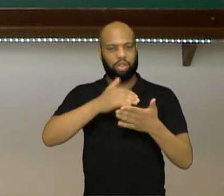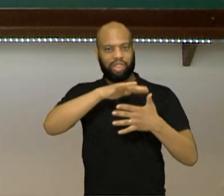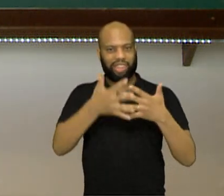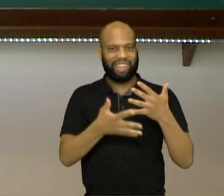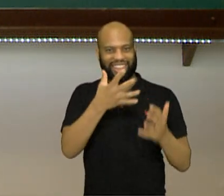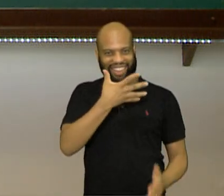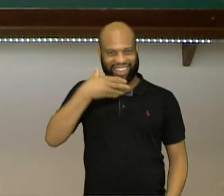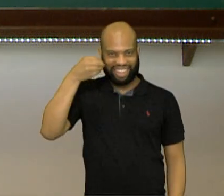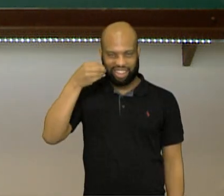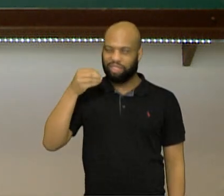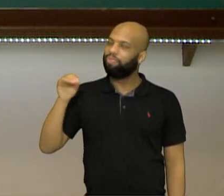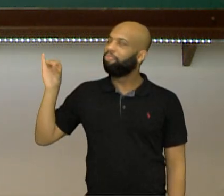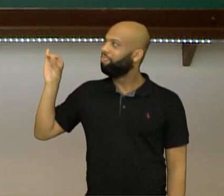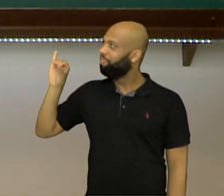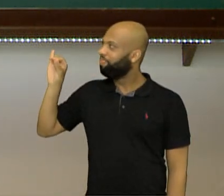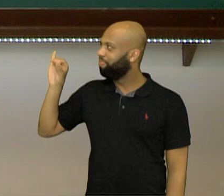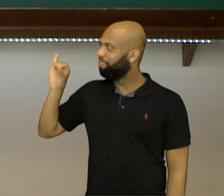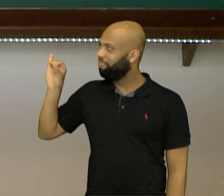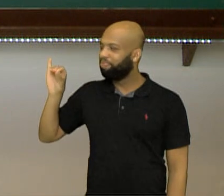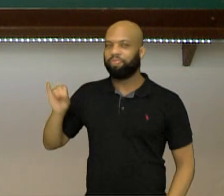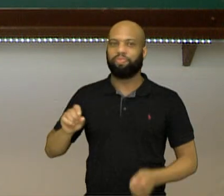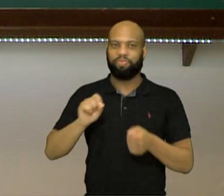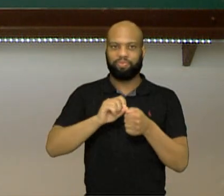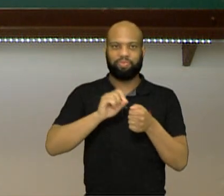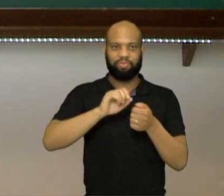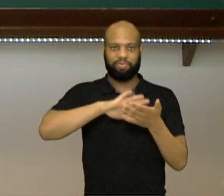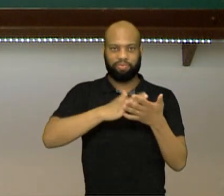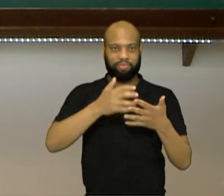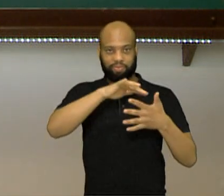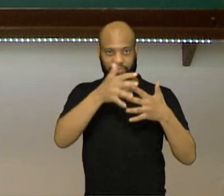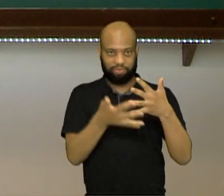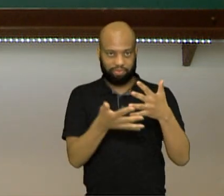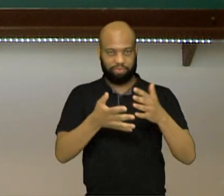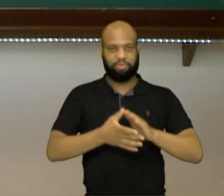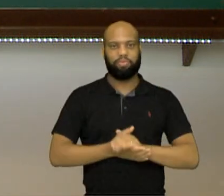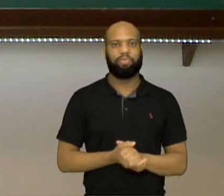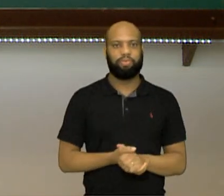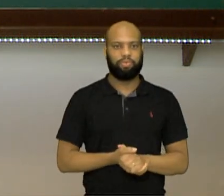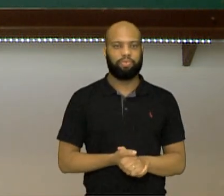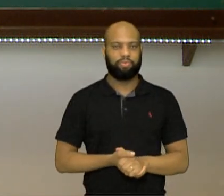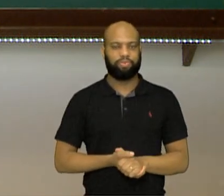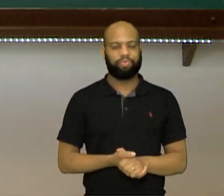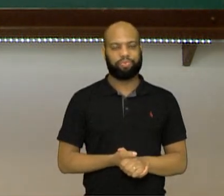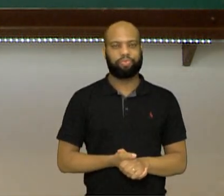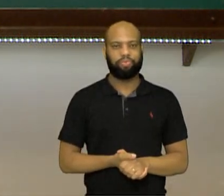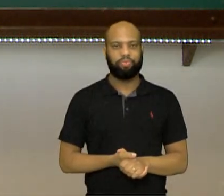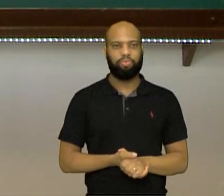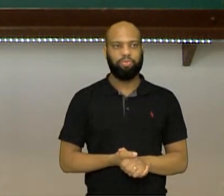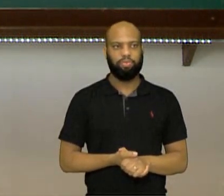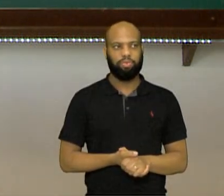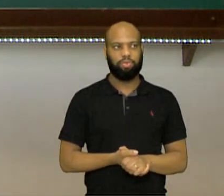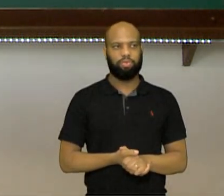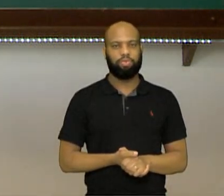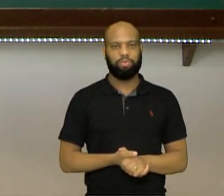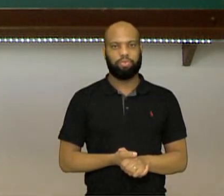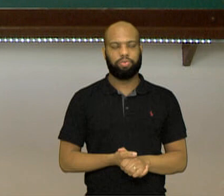meu amigo Natan, que vai fazer o trabalho hoje de tradução para vocês. E é o